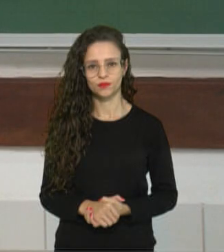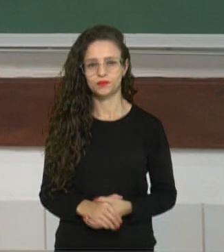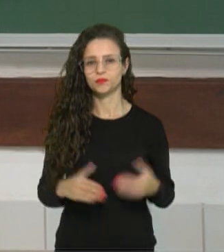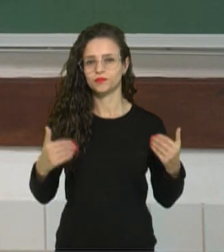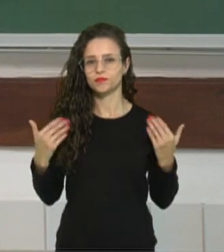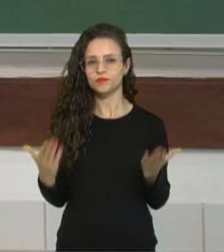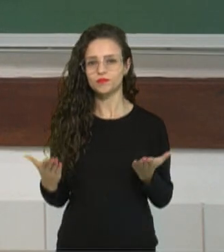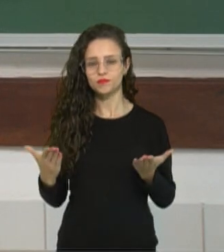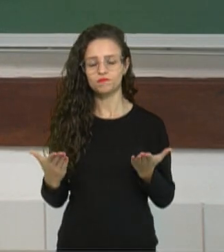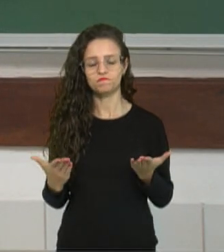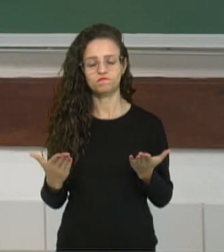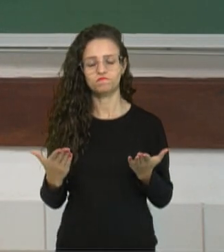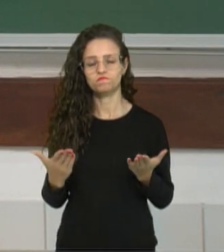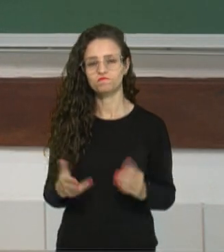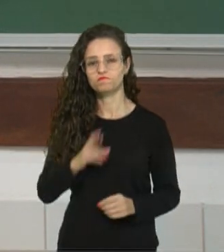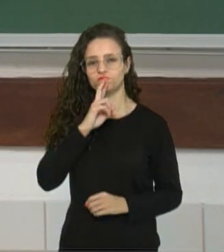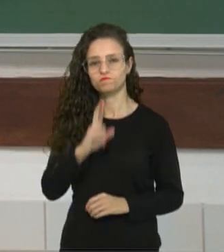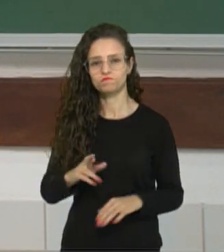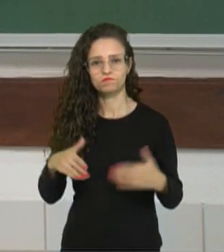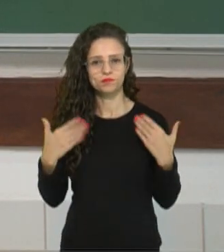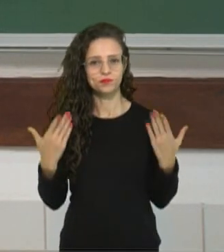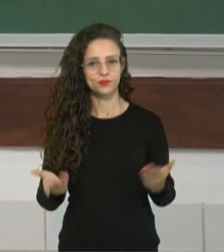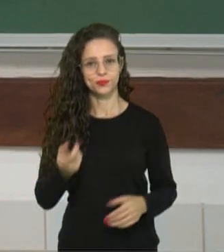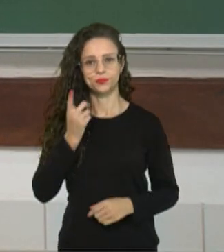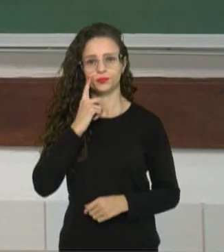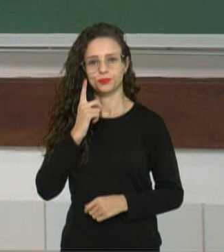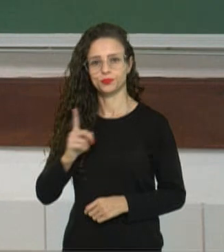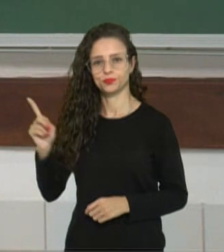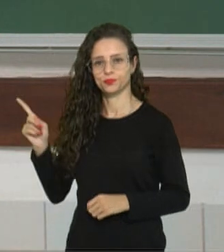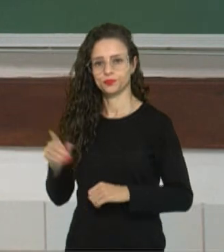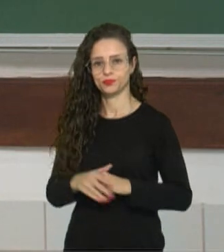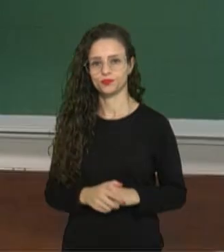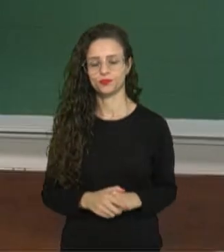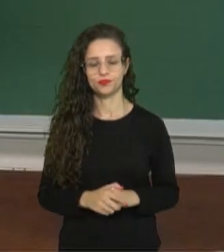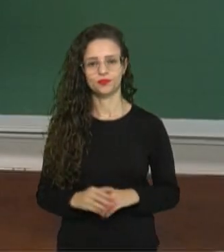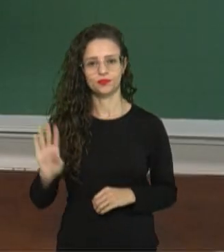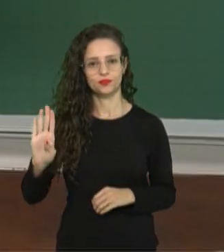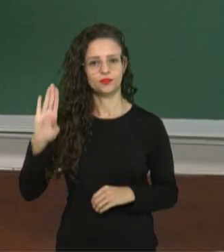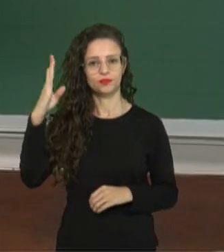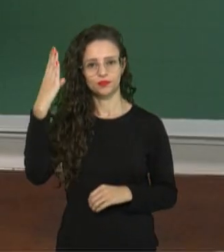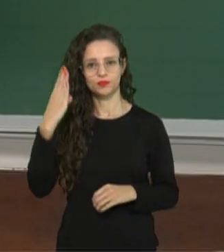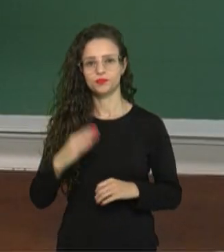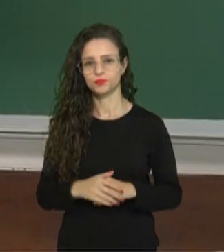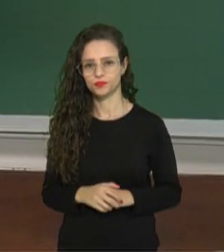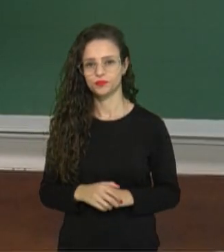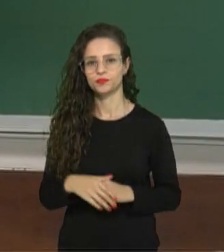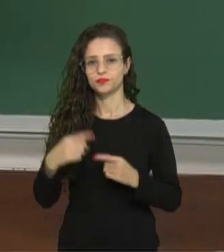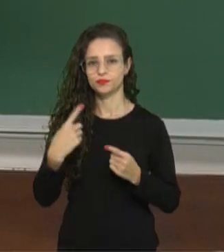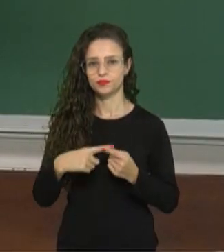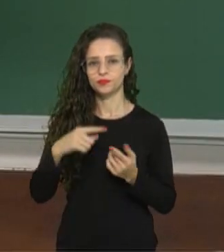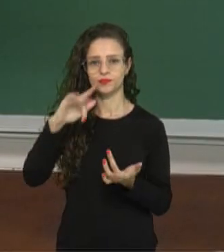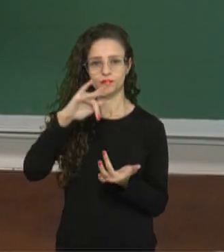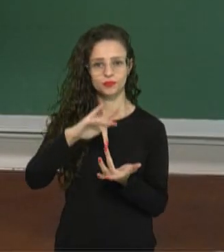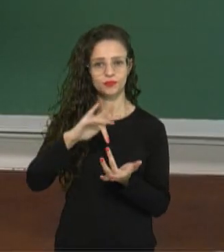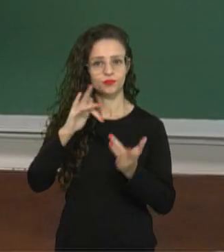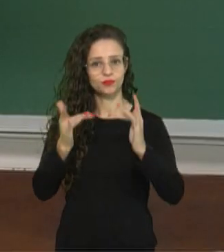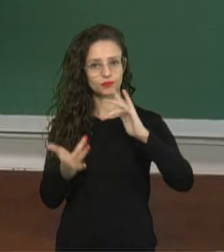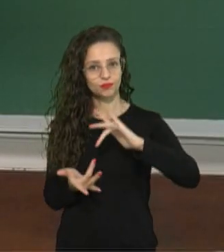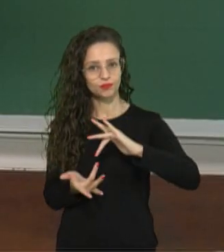Então, pessoal, qual será a resposta do nosso quiz? Vamos lá ver. A afirmativa é falsa, porque a globalização, lembre-se, ela é